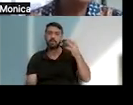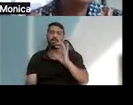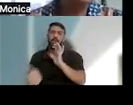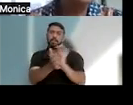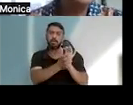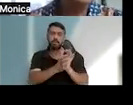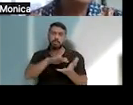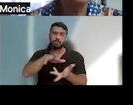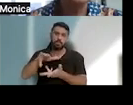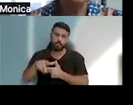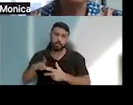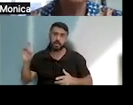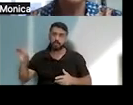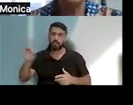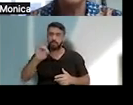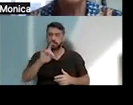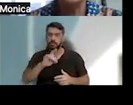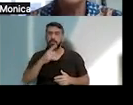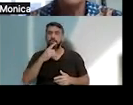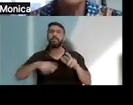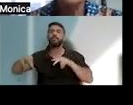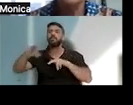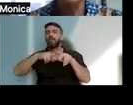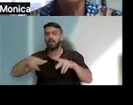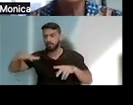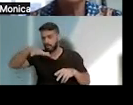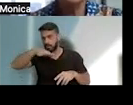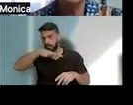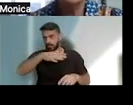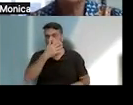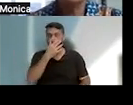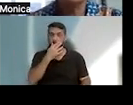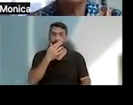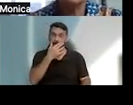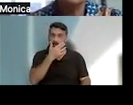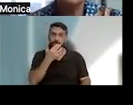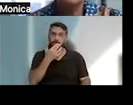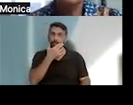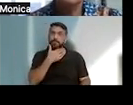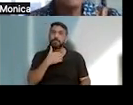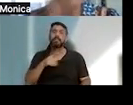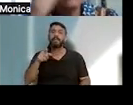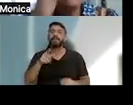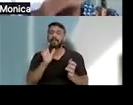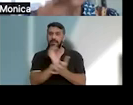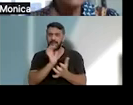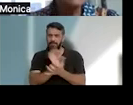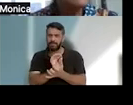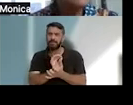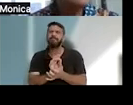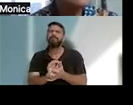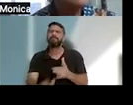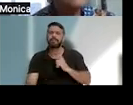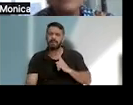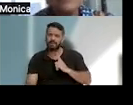inteiro e cada uma competindo em diferente área. E essas equipes são formadas, tem vários níveis,